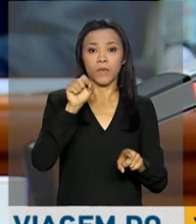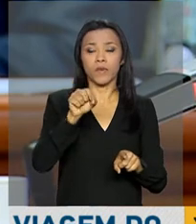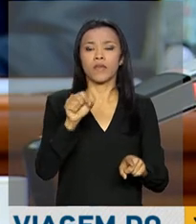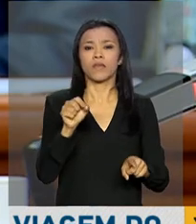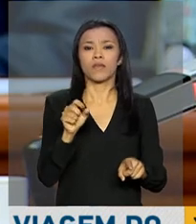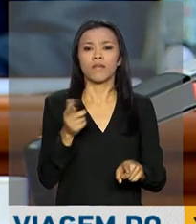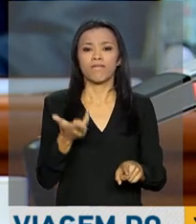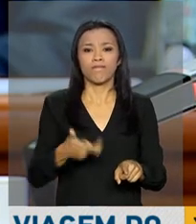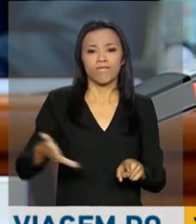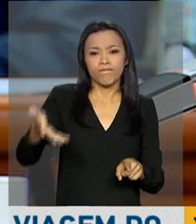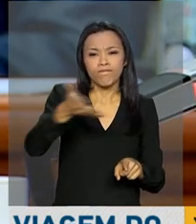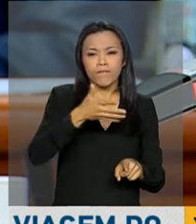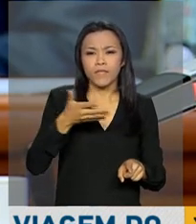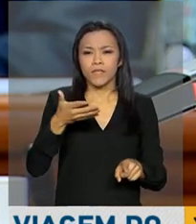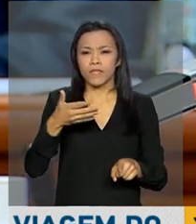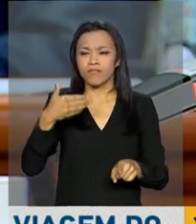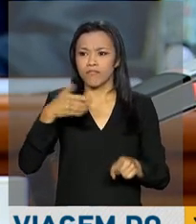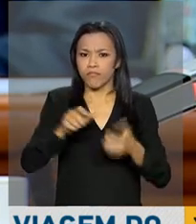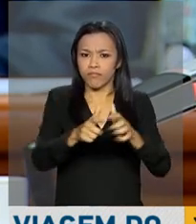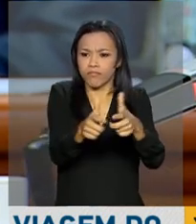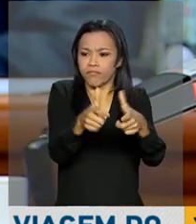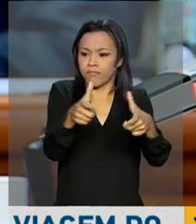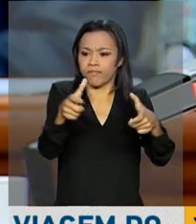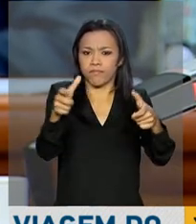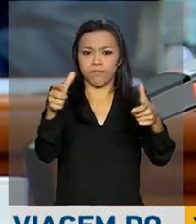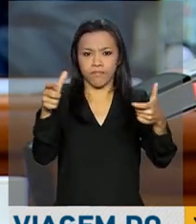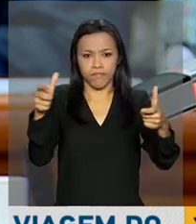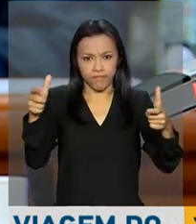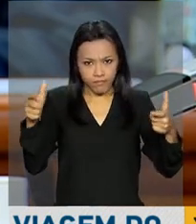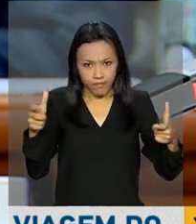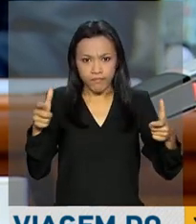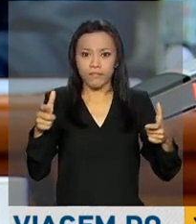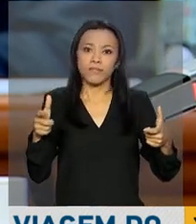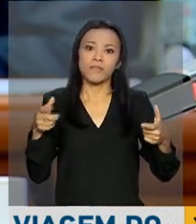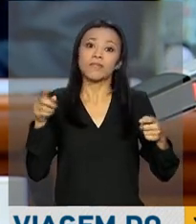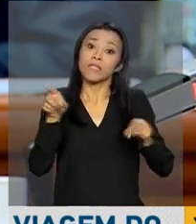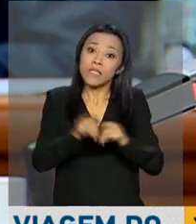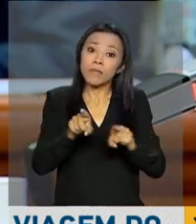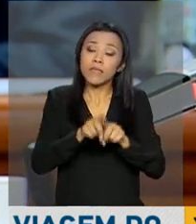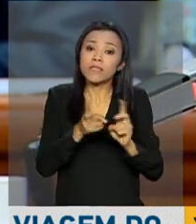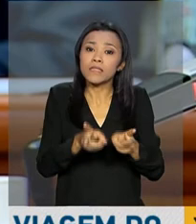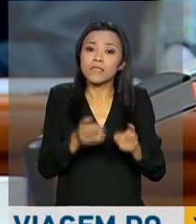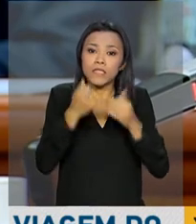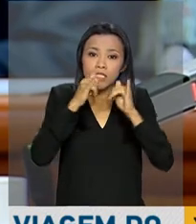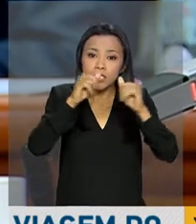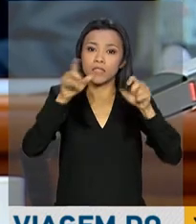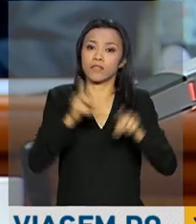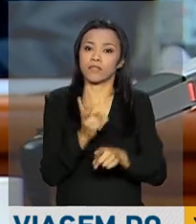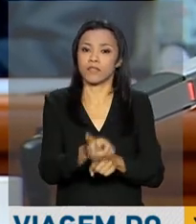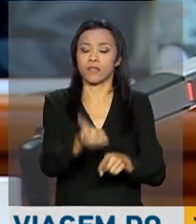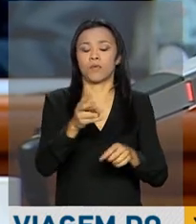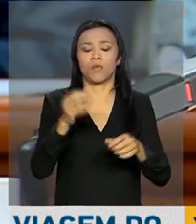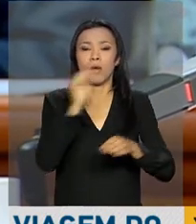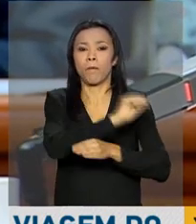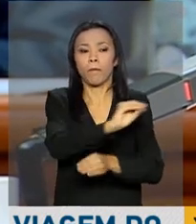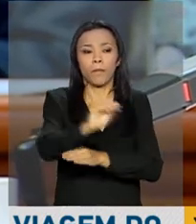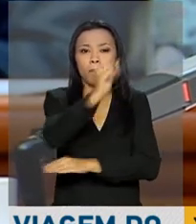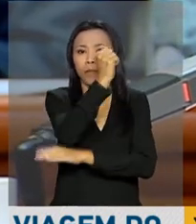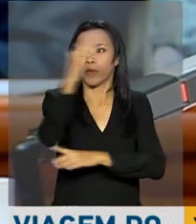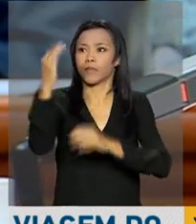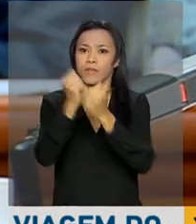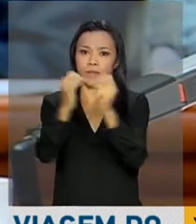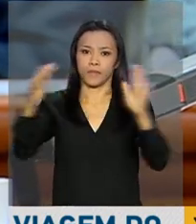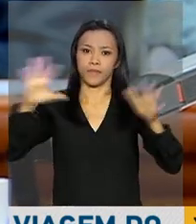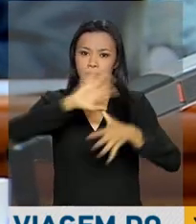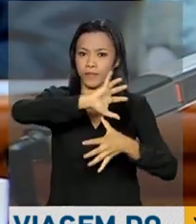demanda por energia com a proteção do meio ambiente. Do mesmo modo, já temos